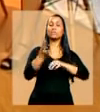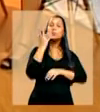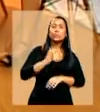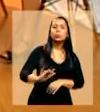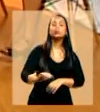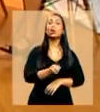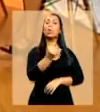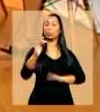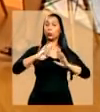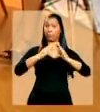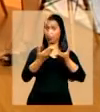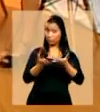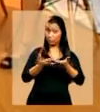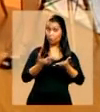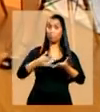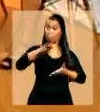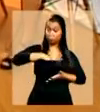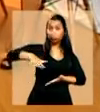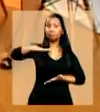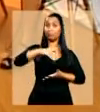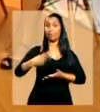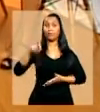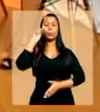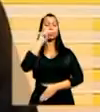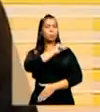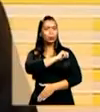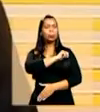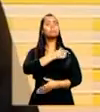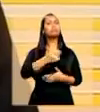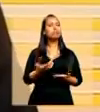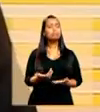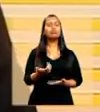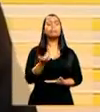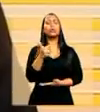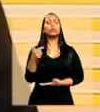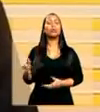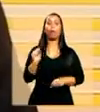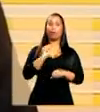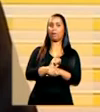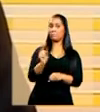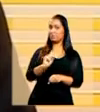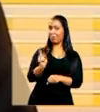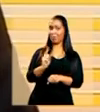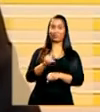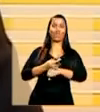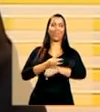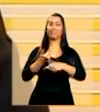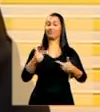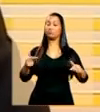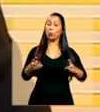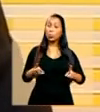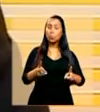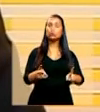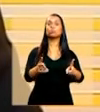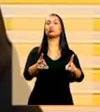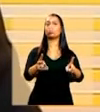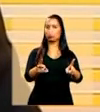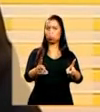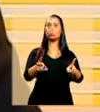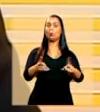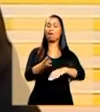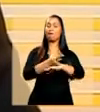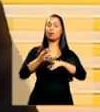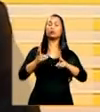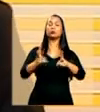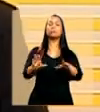infantil, algumas escolas da rede municipal aqui de São José do Rio Preto, elas não têm recesso, elas não têm férias, elas continuam